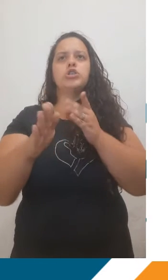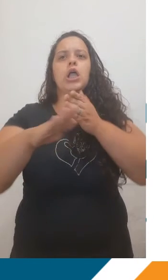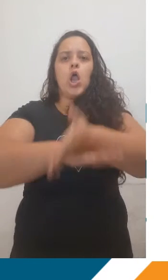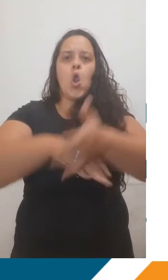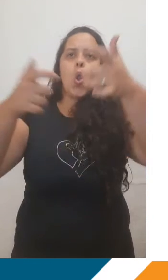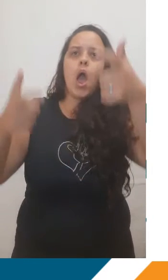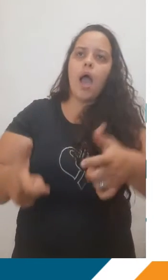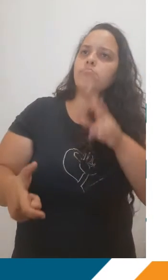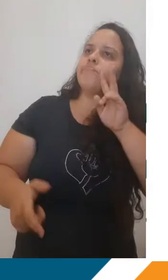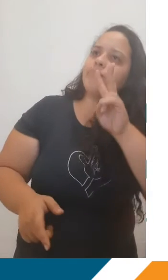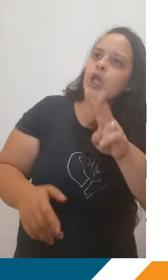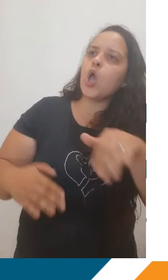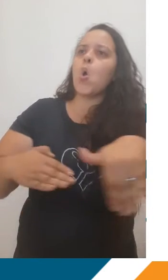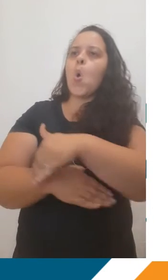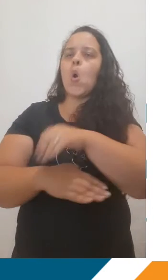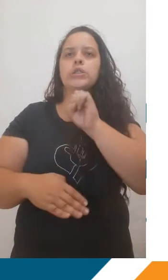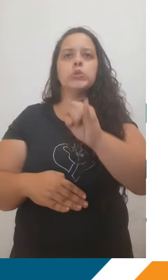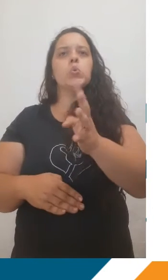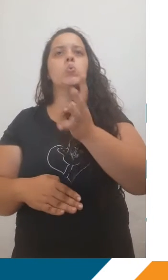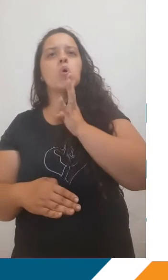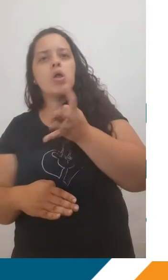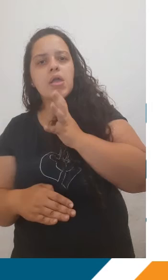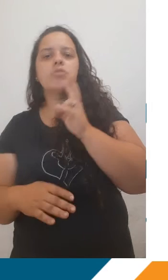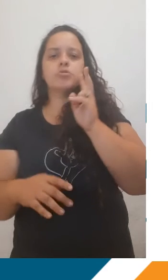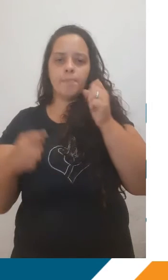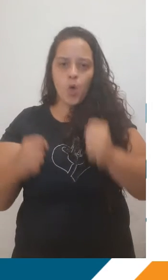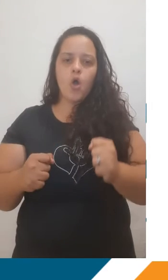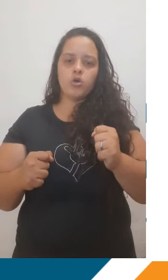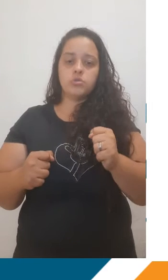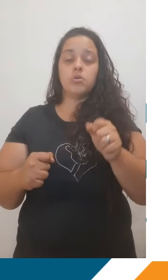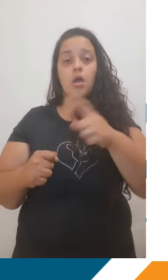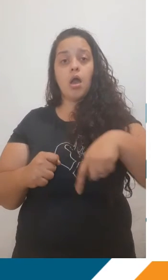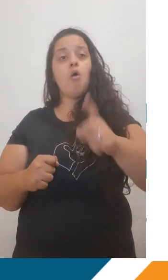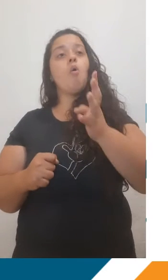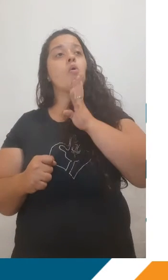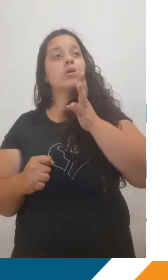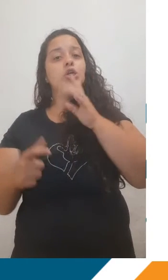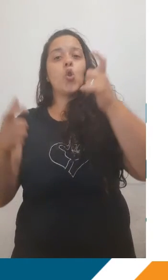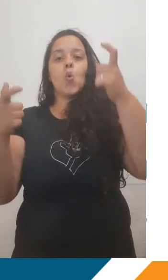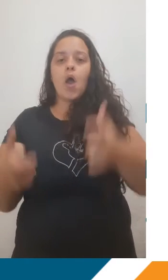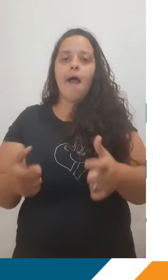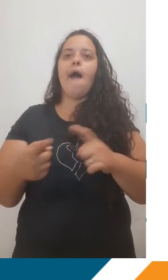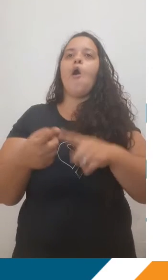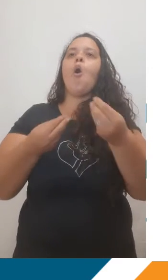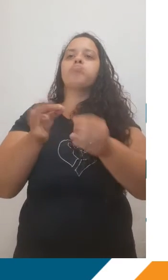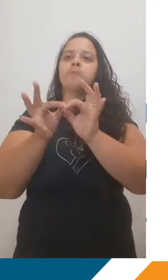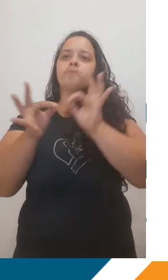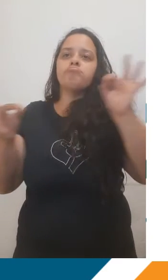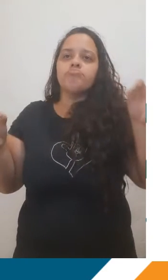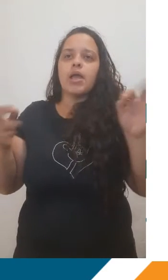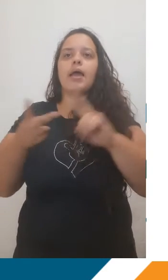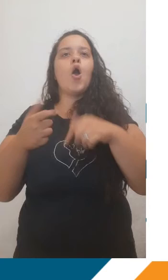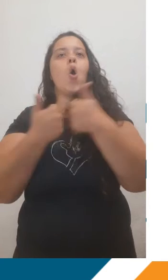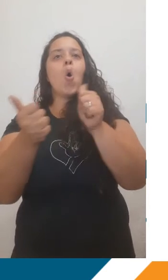da escola dias antes, do local de prova dias antes, para que você possa conhecer esse local, saber o trajeto, a